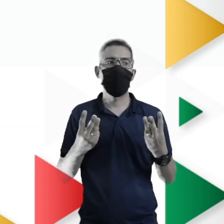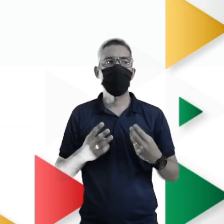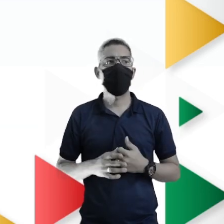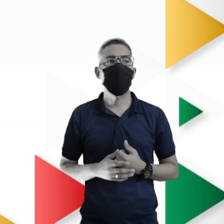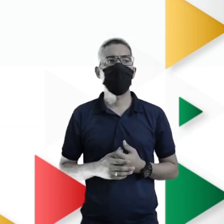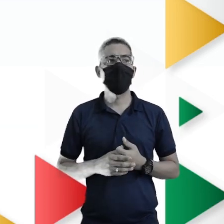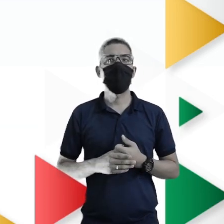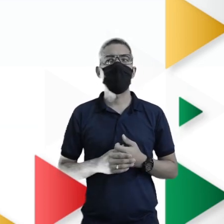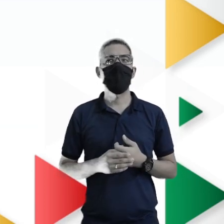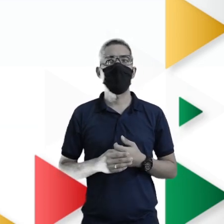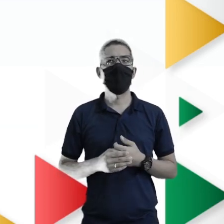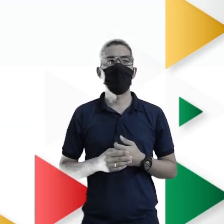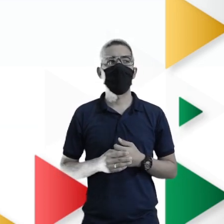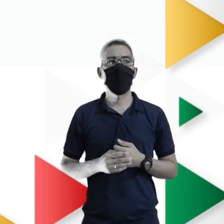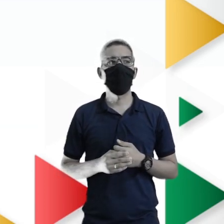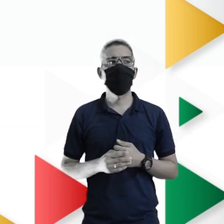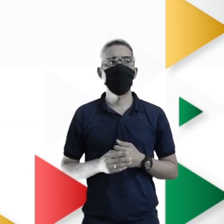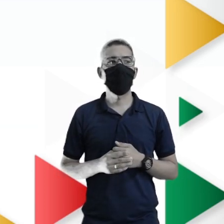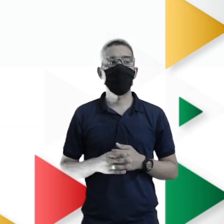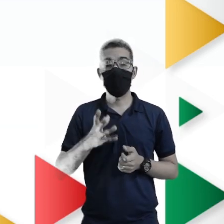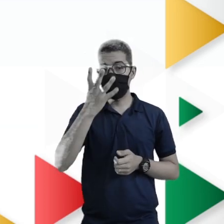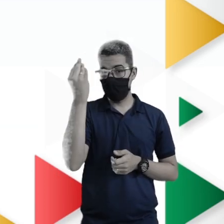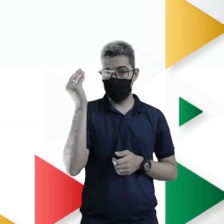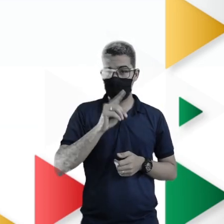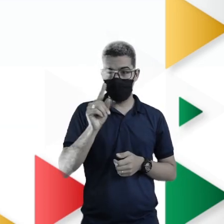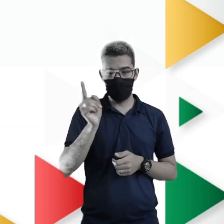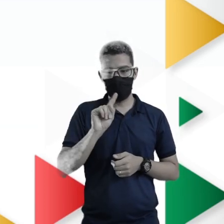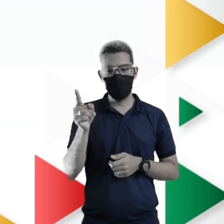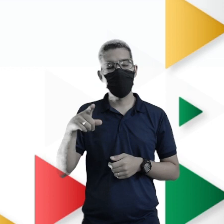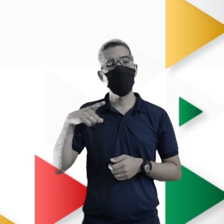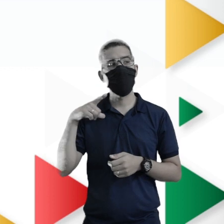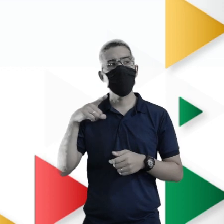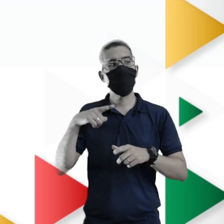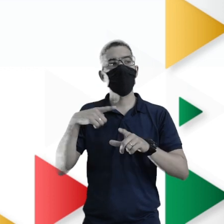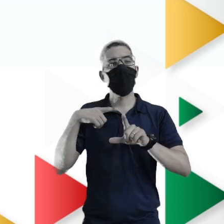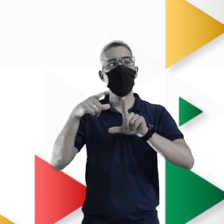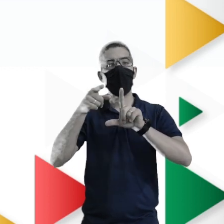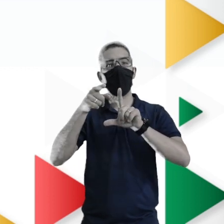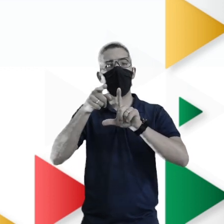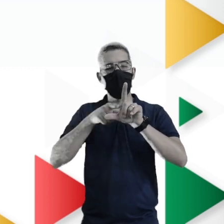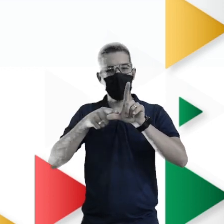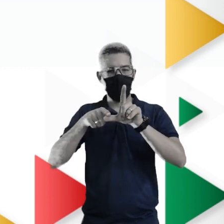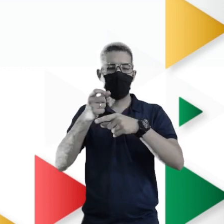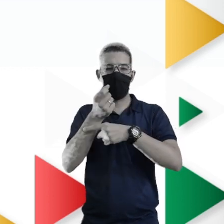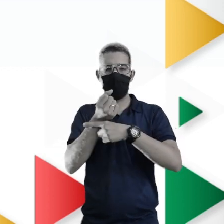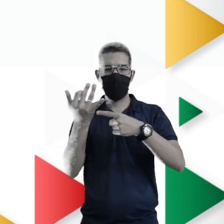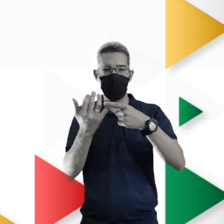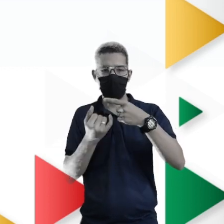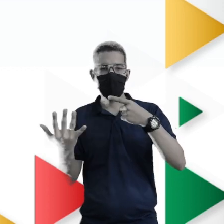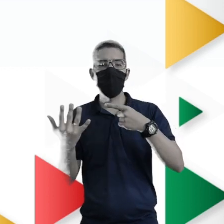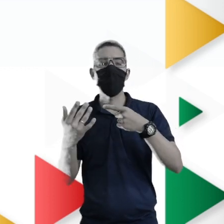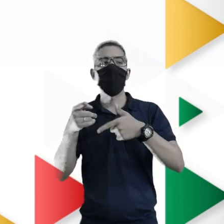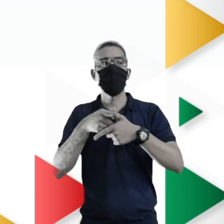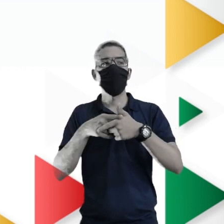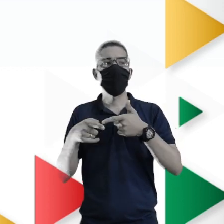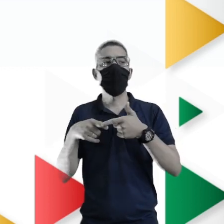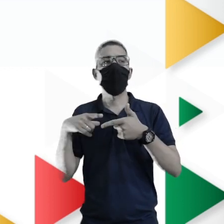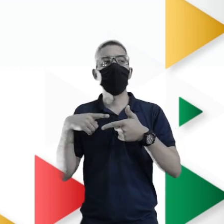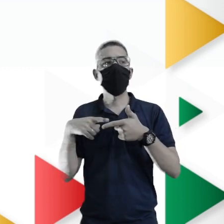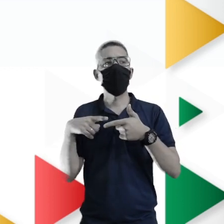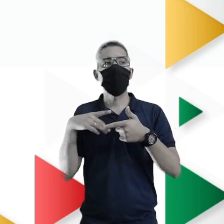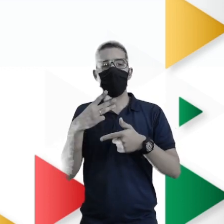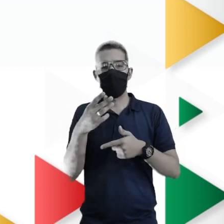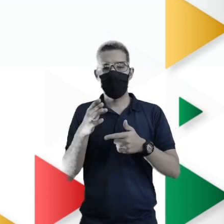então? Adiantando para você, não esquece, se dividirmos um ângulo de uma volta em 360 partes